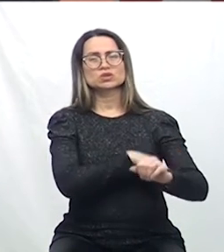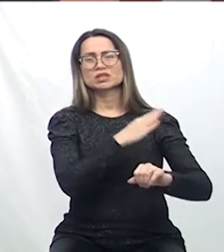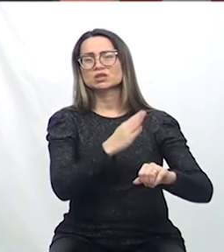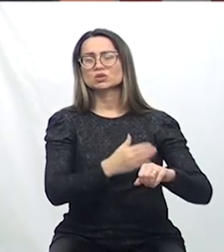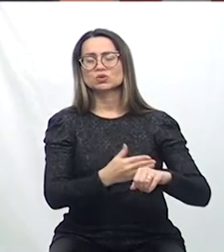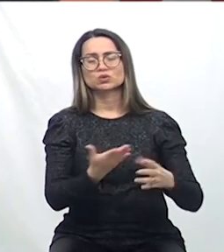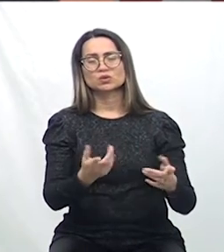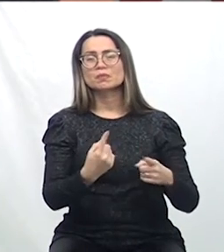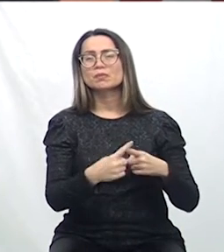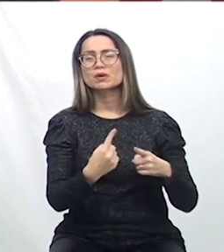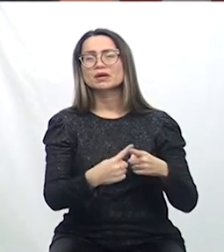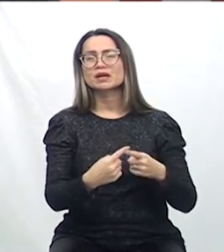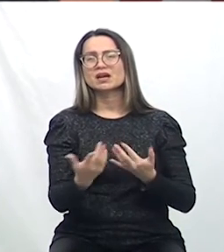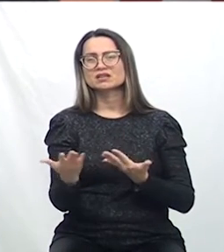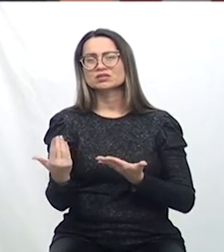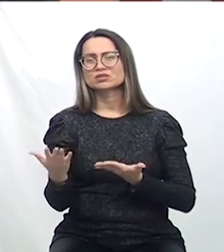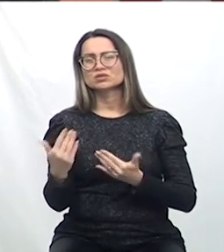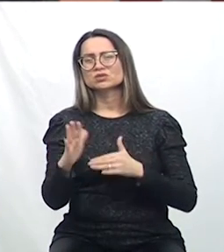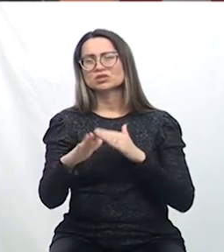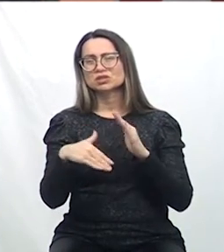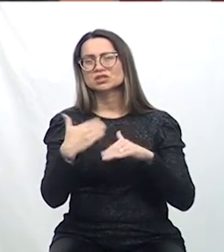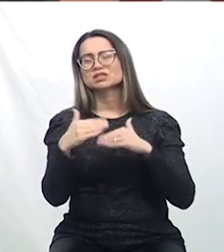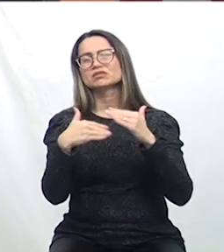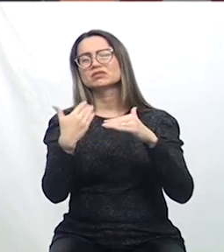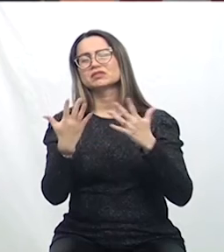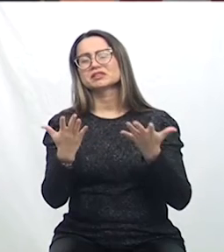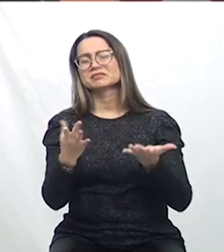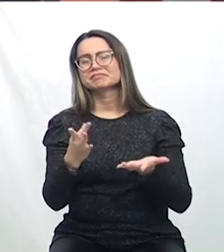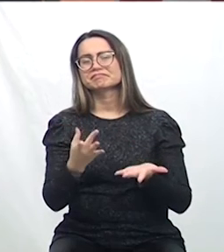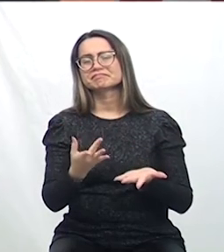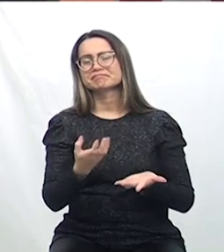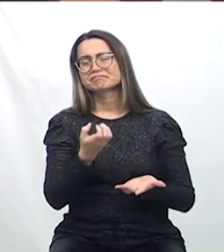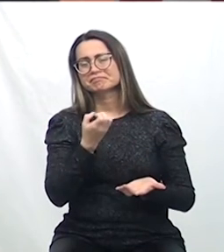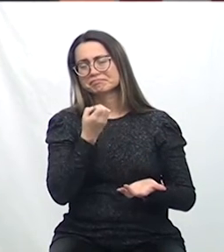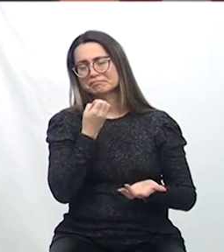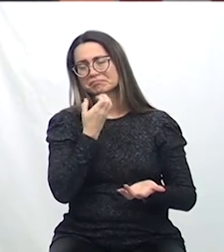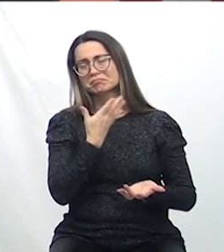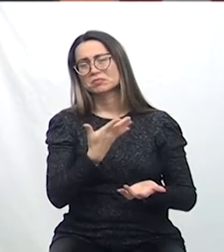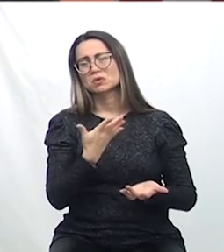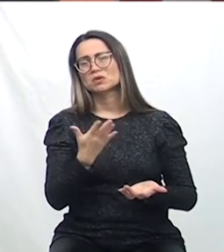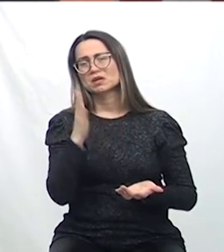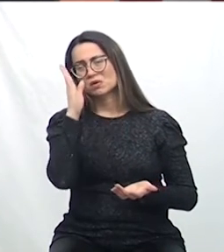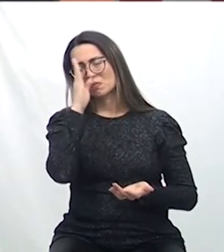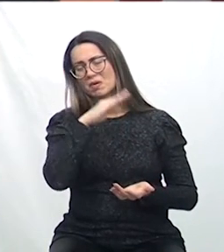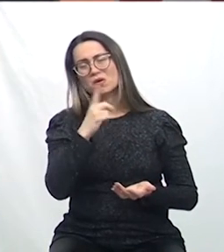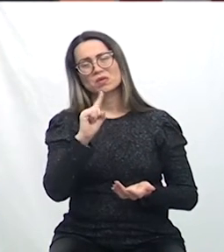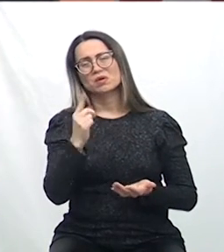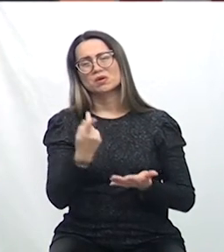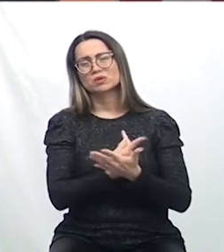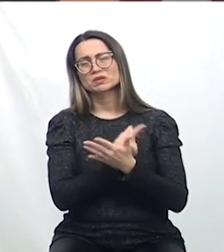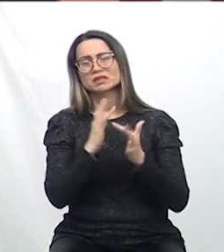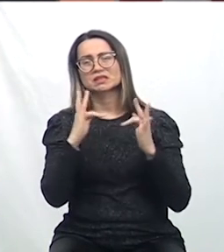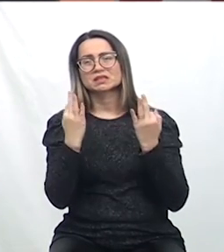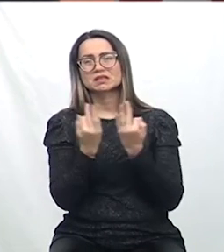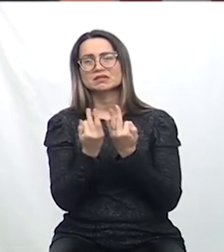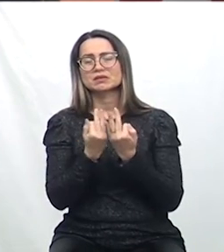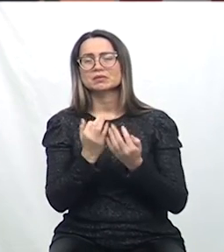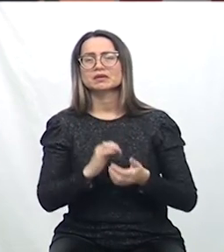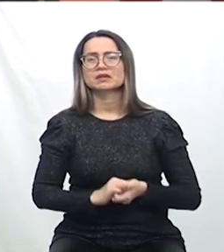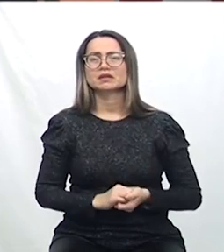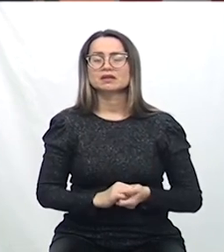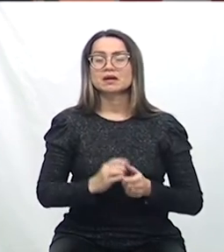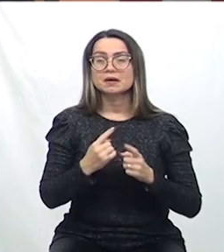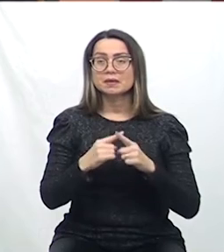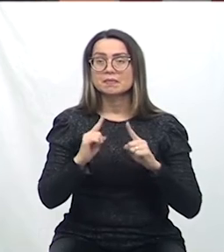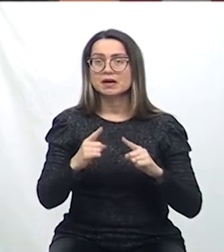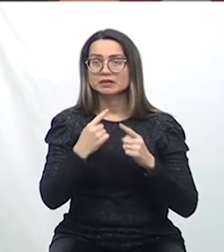nossa juventude aí desse mal aí que vem atacando as nossas famílias. Mas não tenha dúvida, vereador,